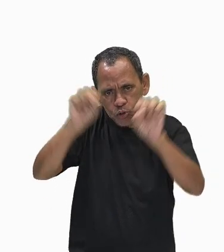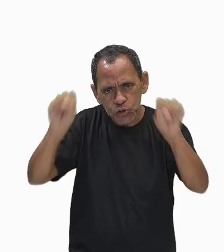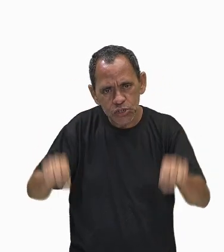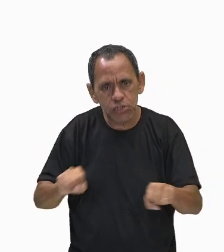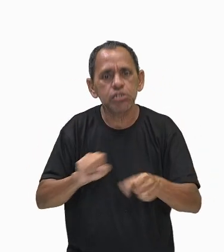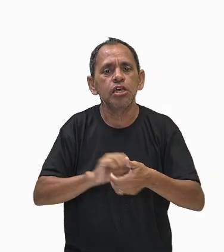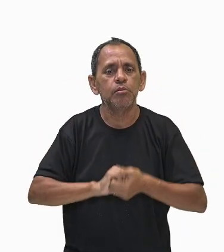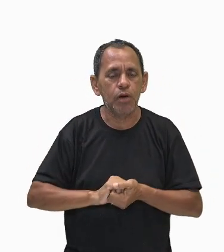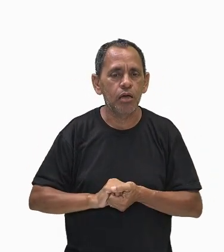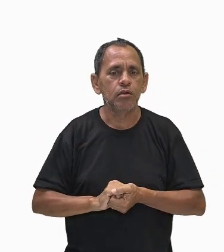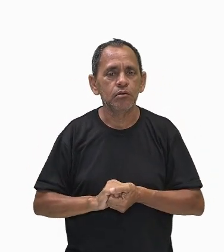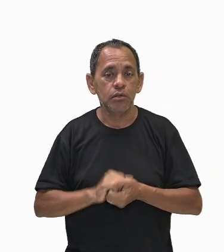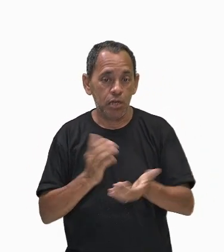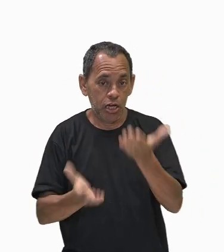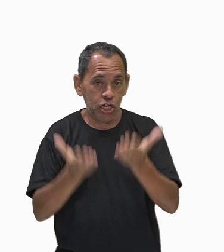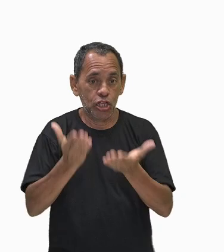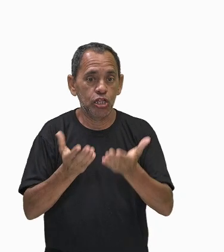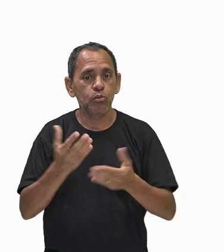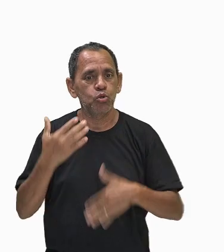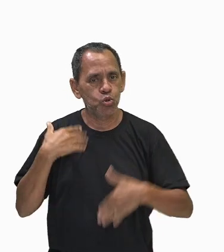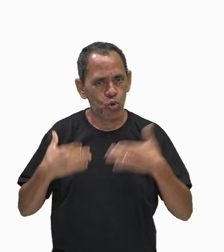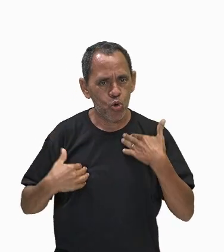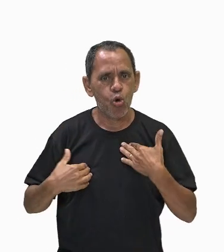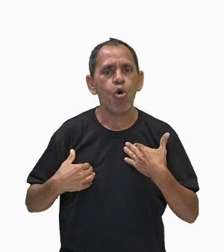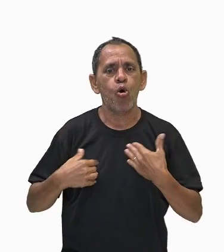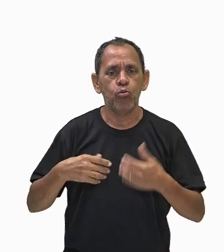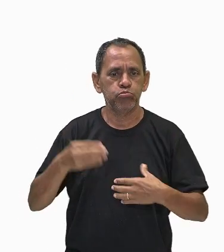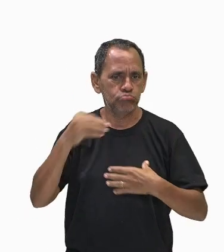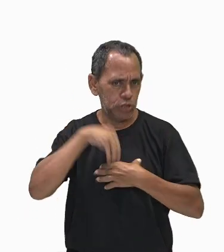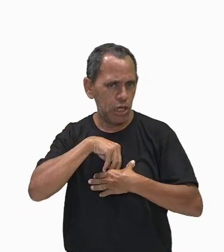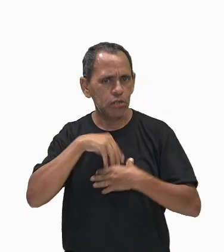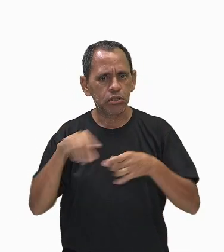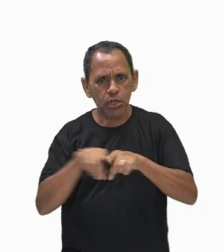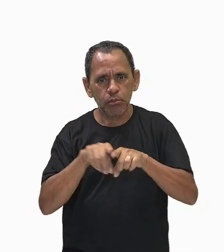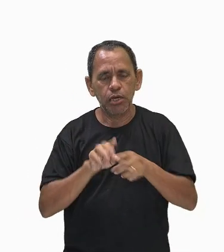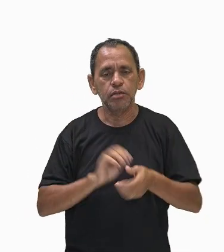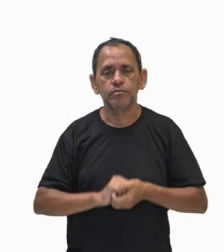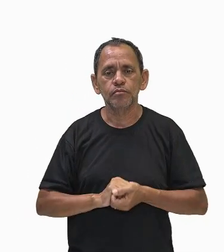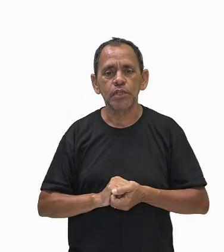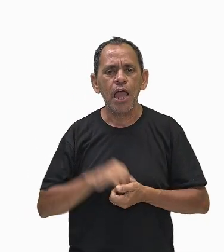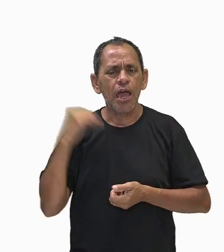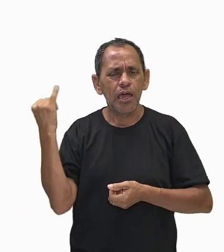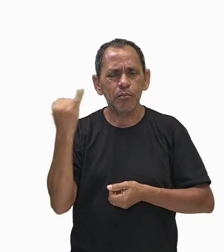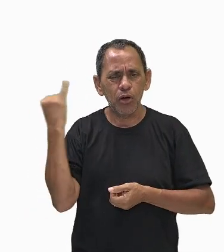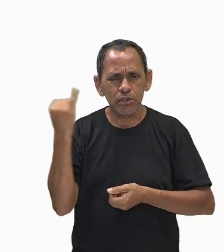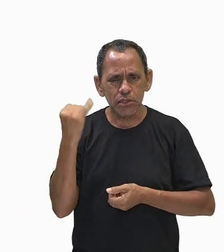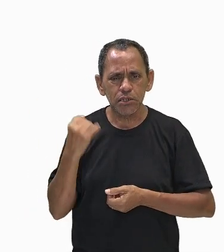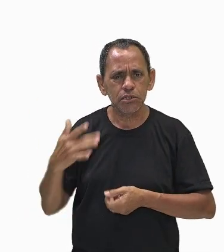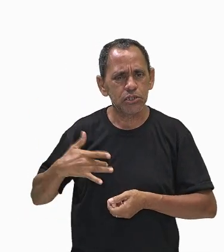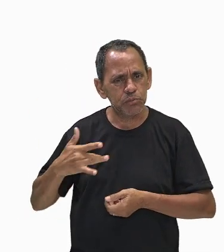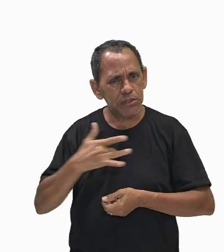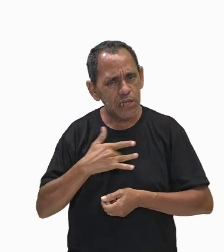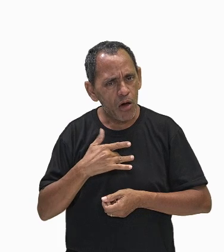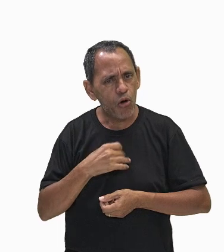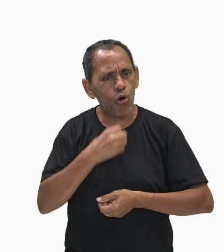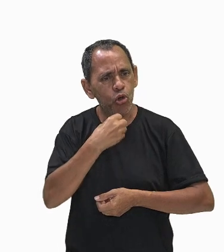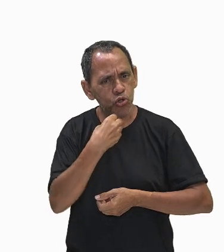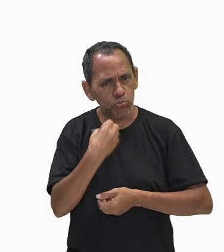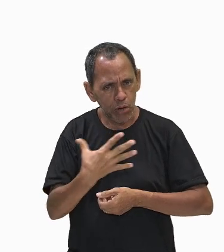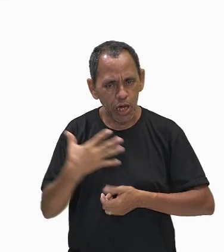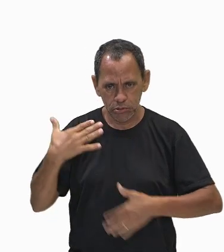equilíbrio interno do corpo. Essa função, anotem aí, ela é crucial para a saúde e o bem-estar